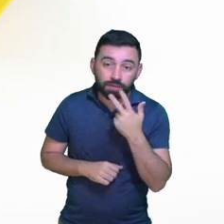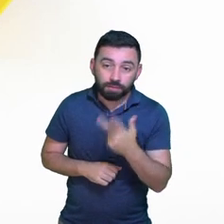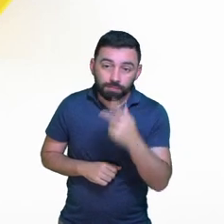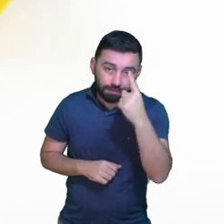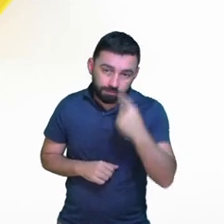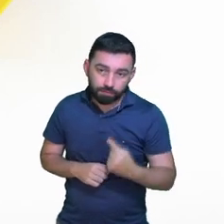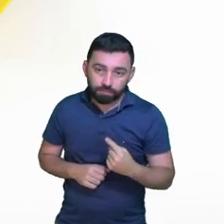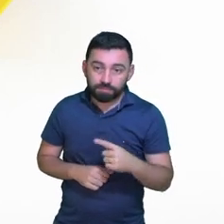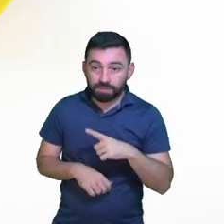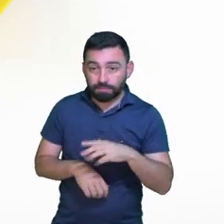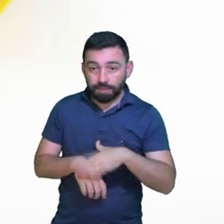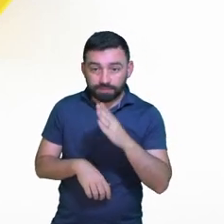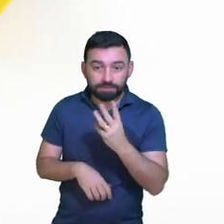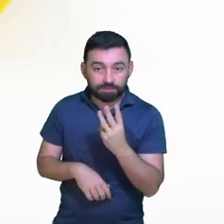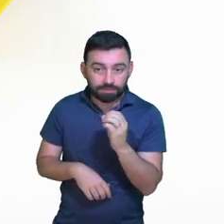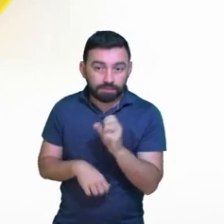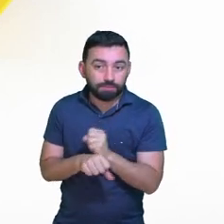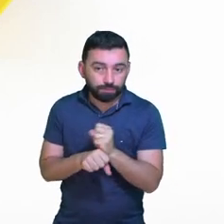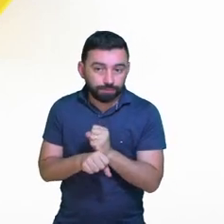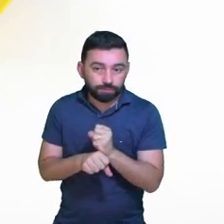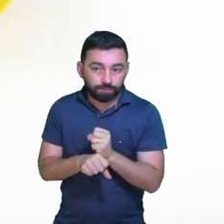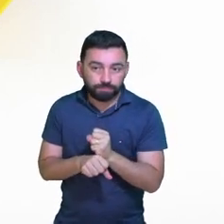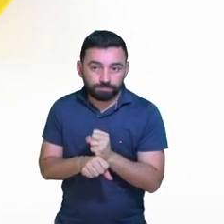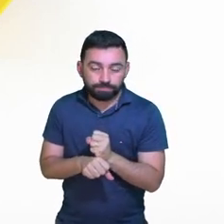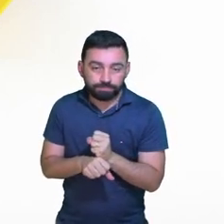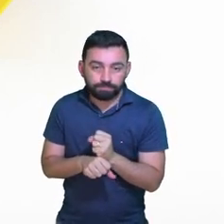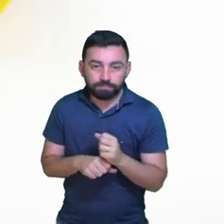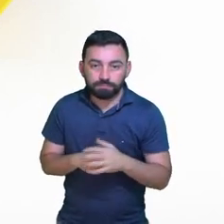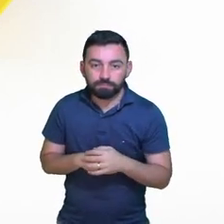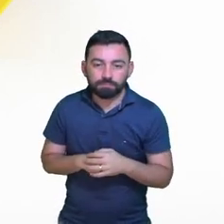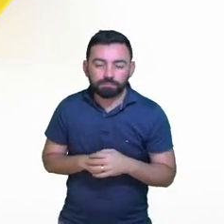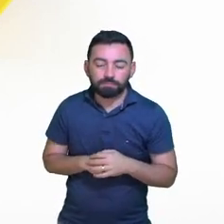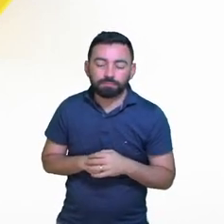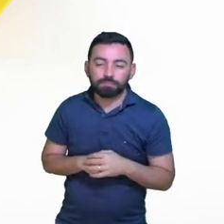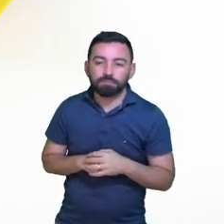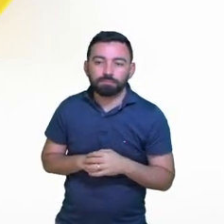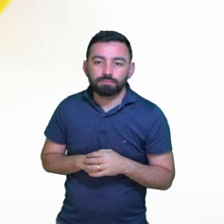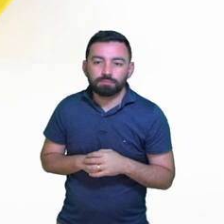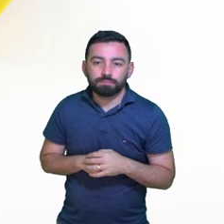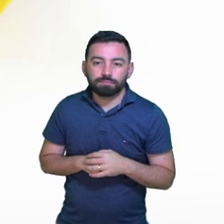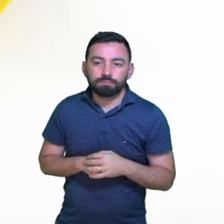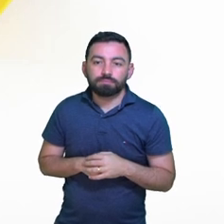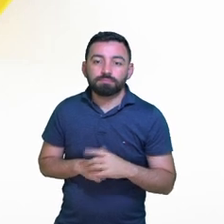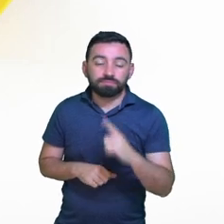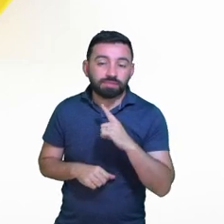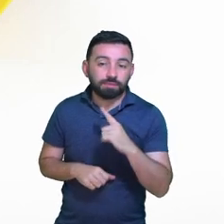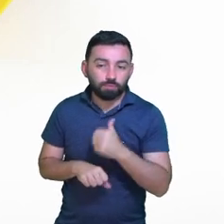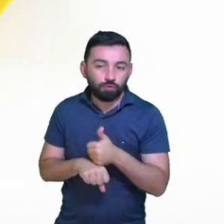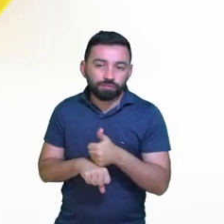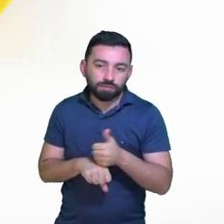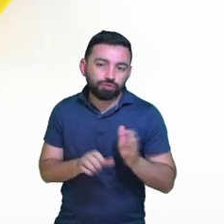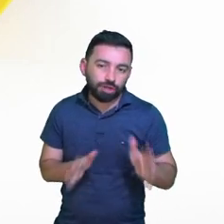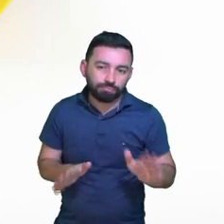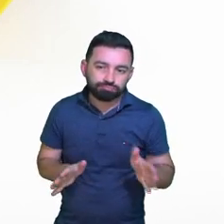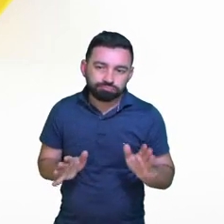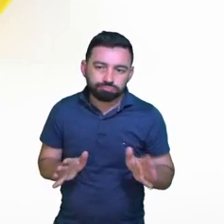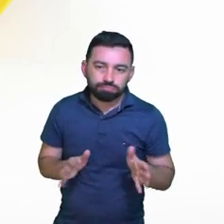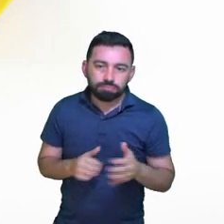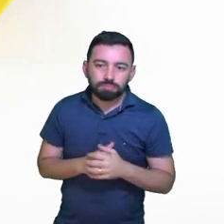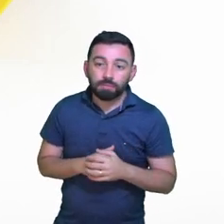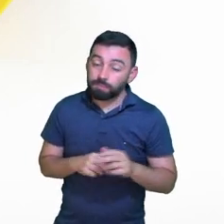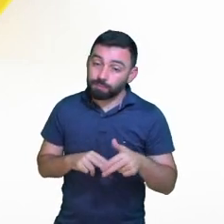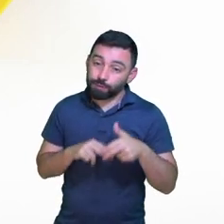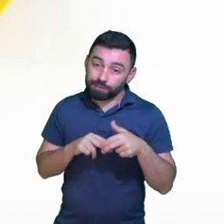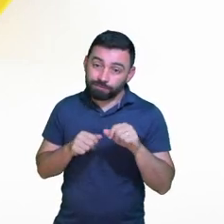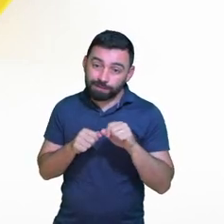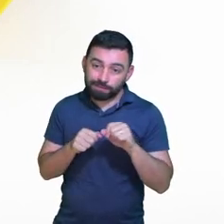tem mais de 30 anos tem mais de 30 anos tem uma profissão por isso que ele tá fazendo o